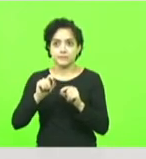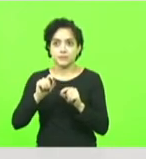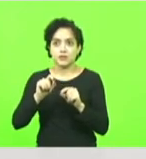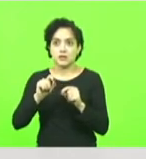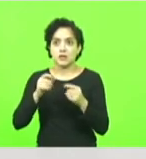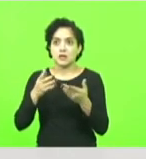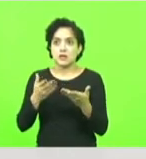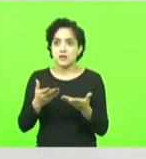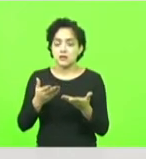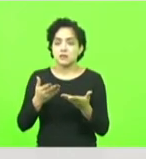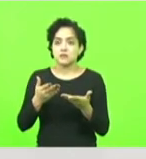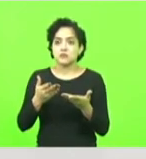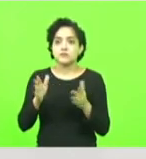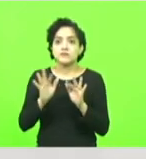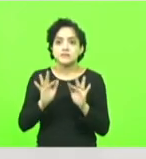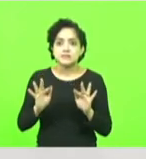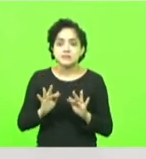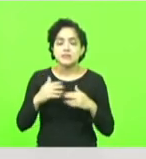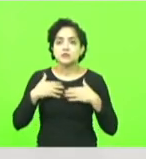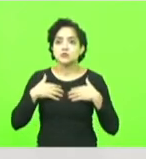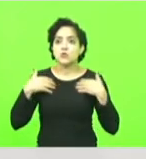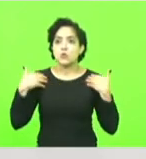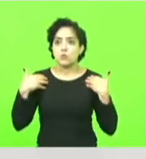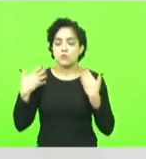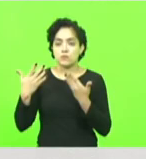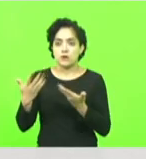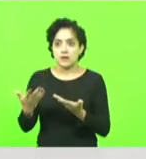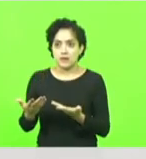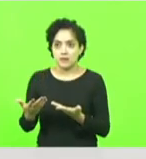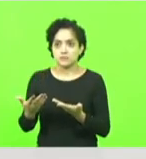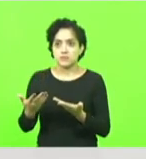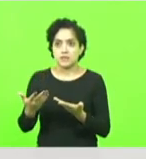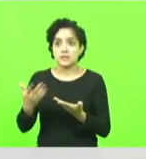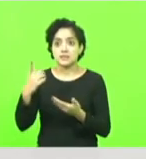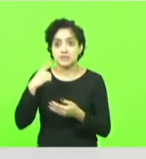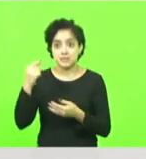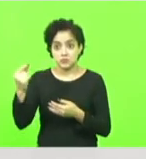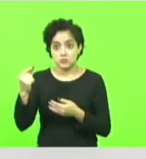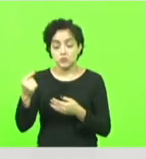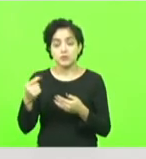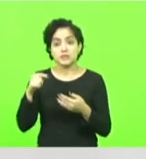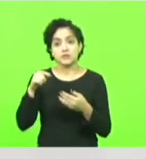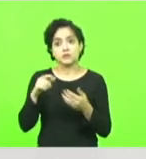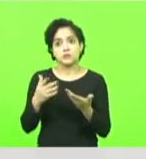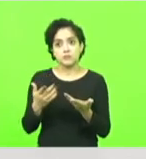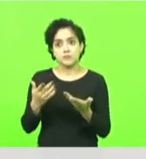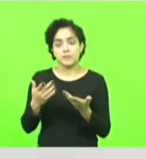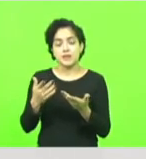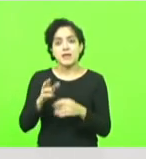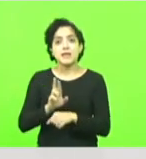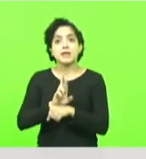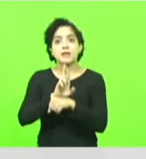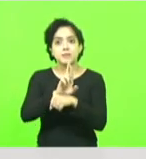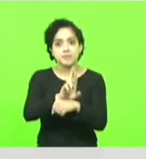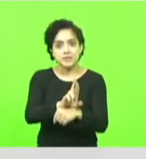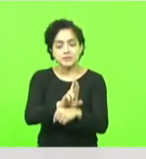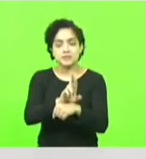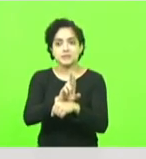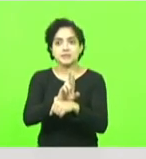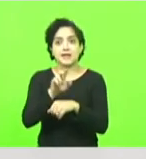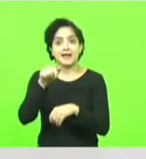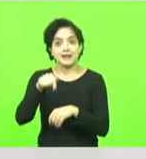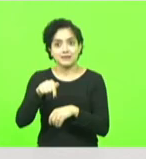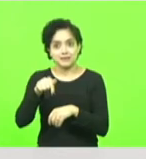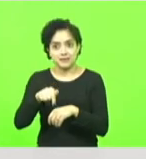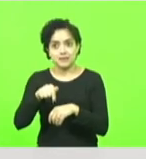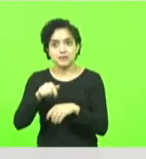tive a felicidade e a honra de ter sido indicado pela Assembleia Legislativa para representar o Parlamento no encontro